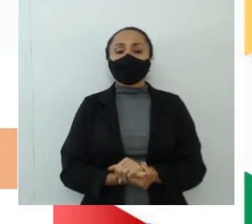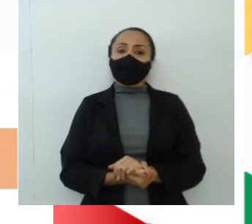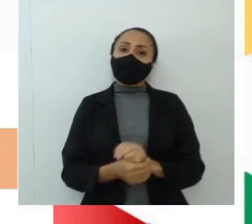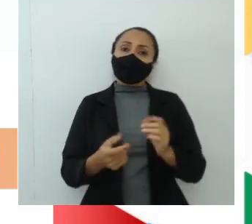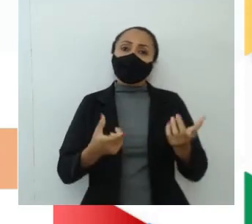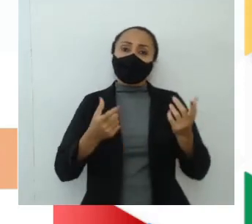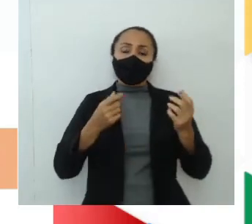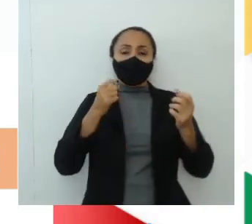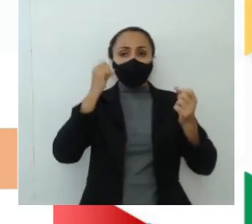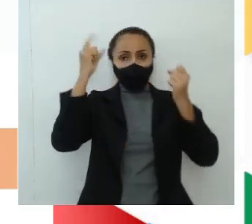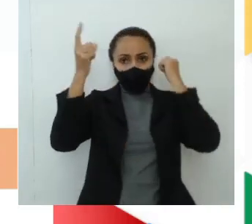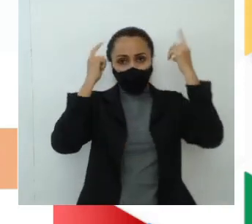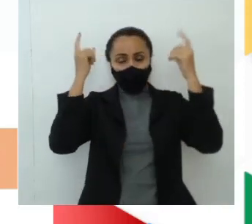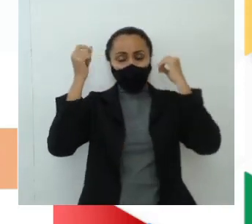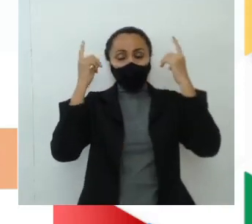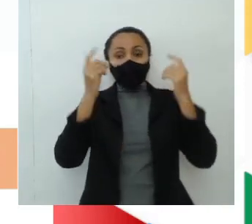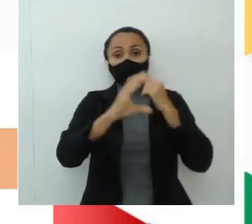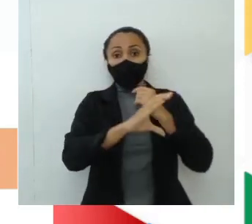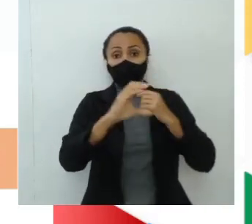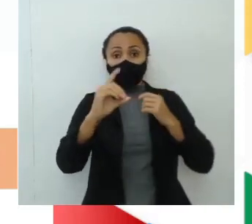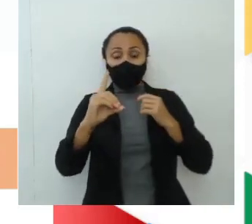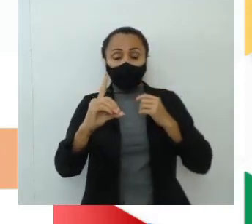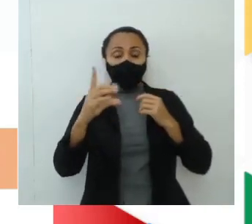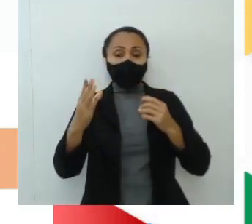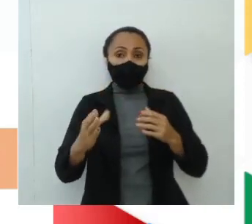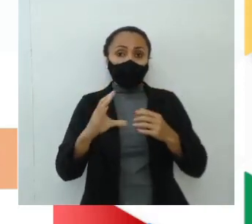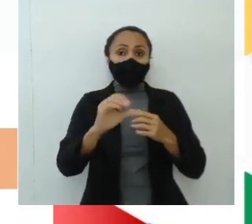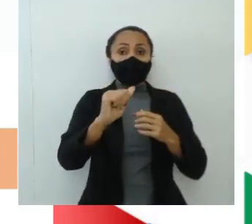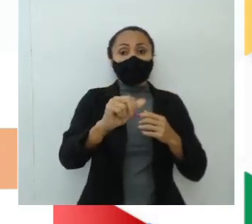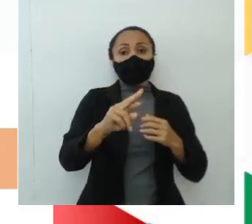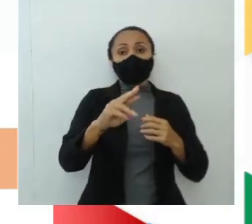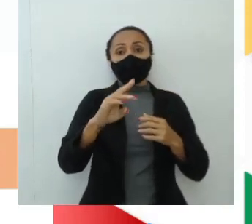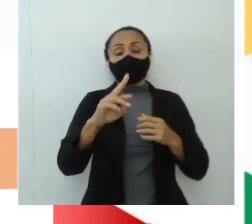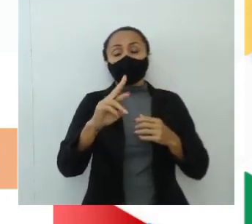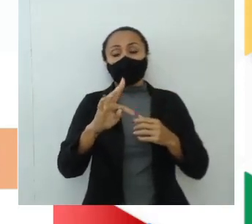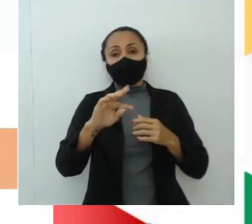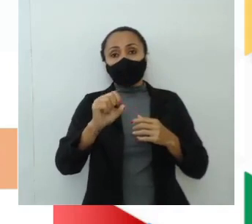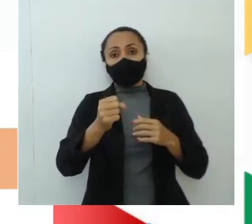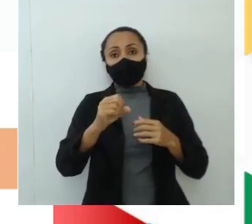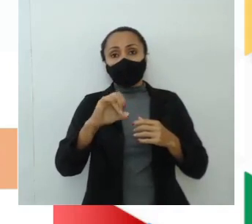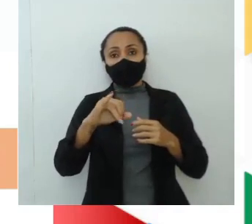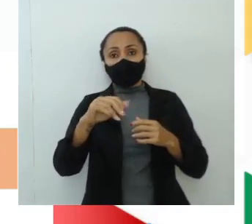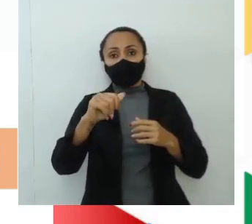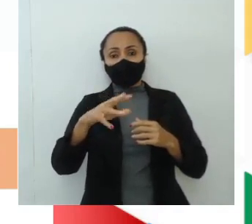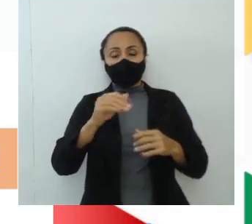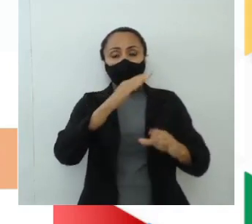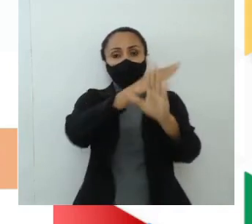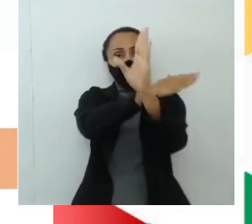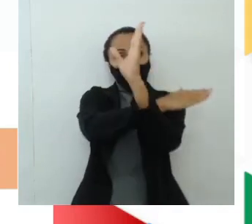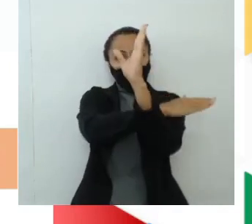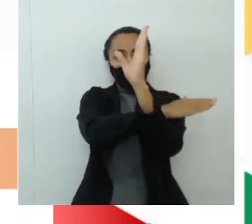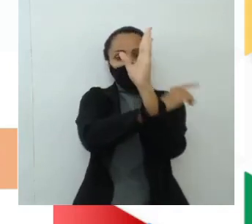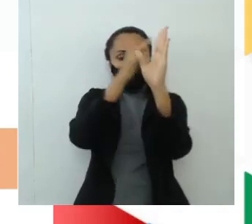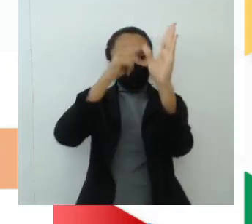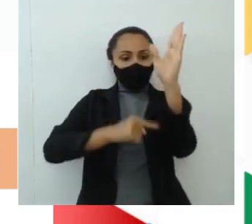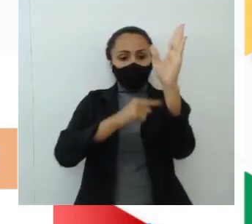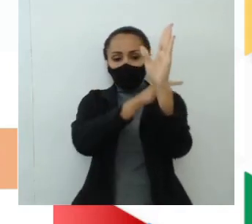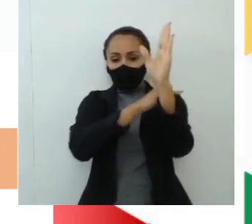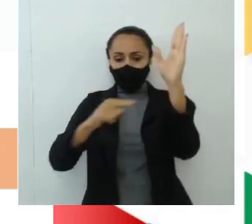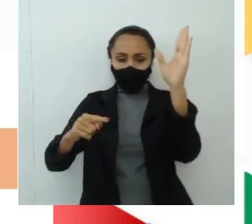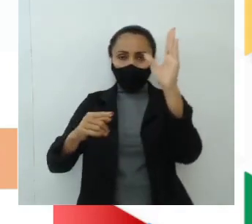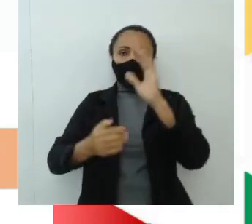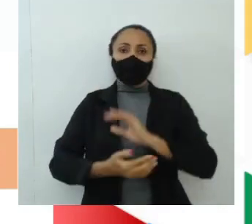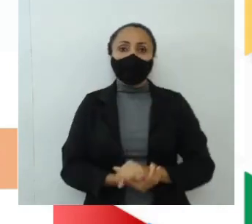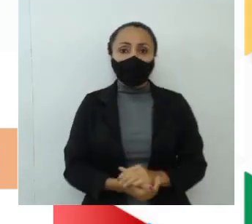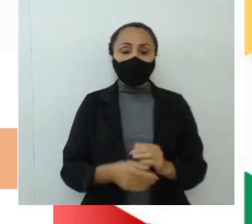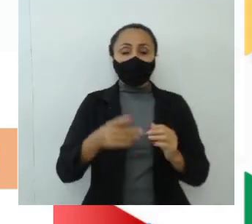ideia do sistema de coordenadas cartesiano. Por que cartesiano? Por causa do cara chamado René Descartes, e ele